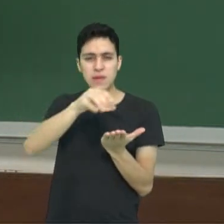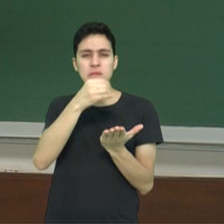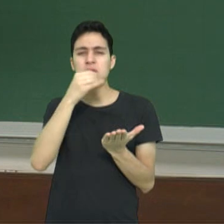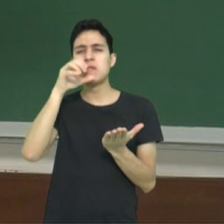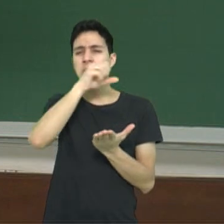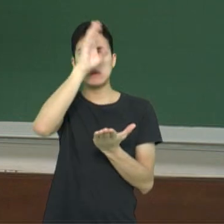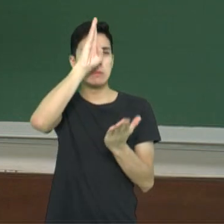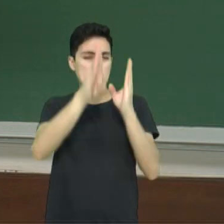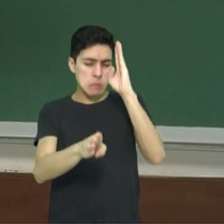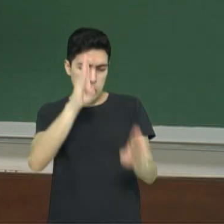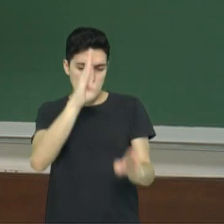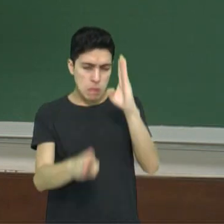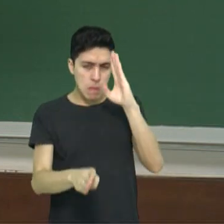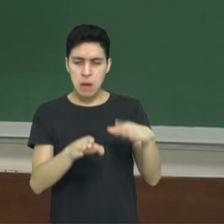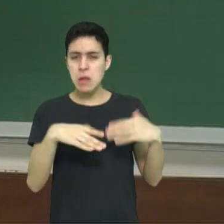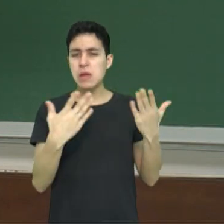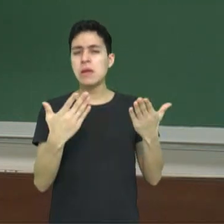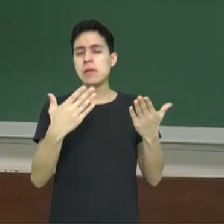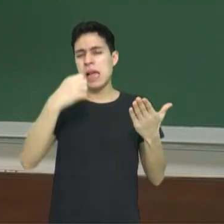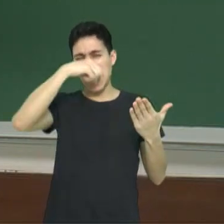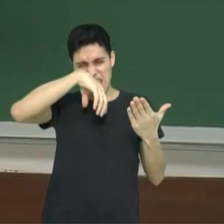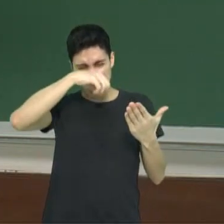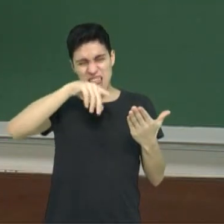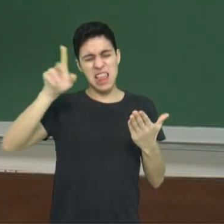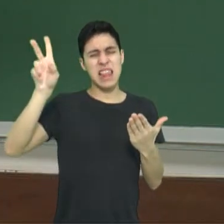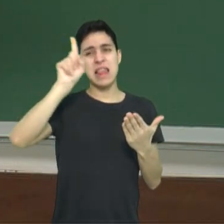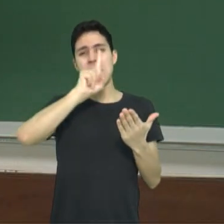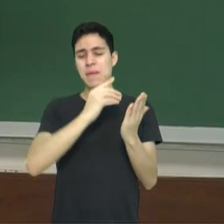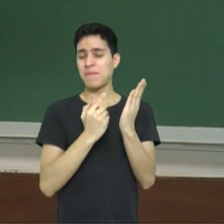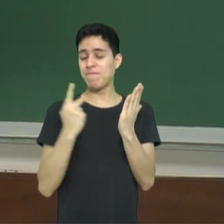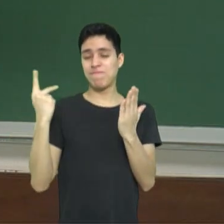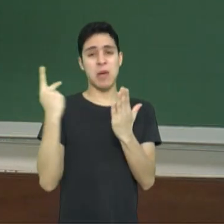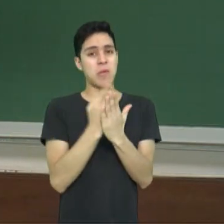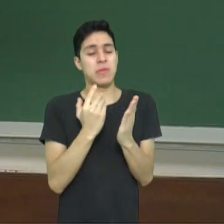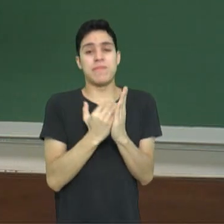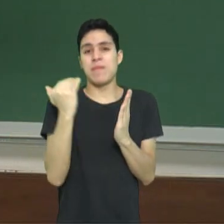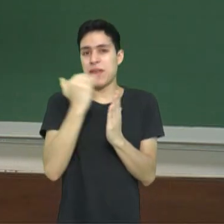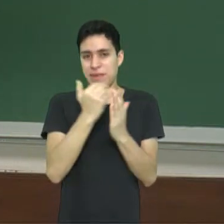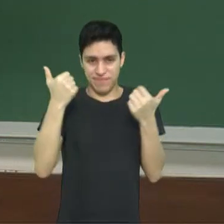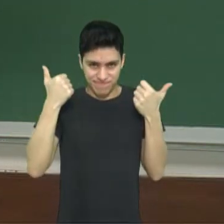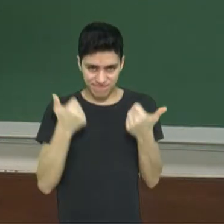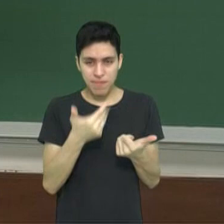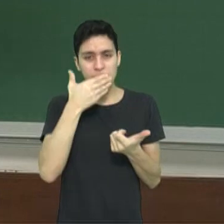muito direto, a possibilidade de você errar é muito